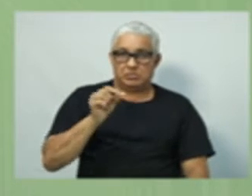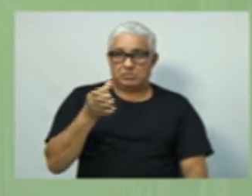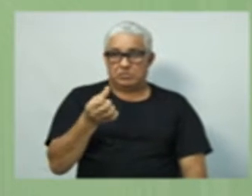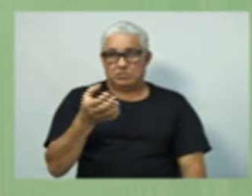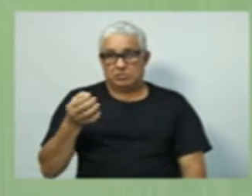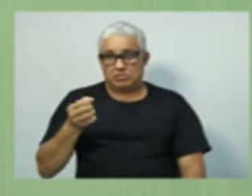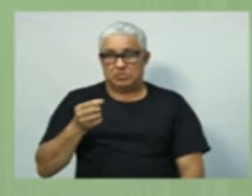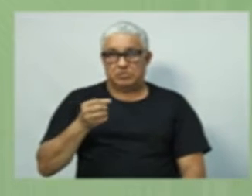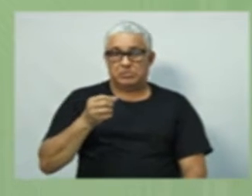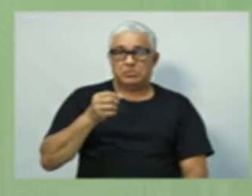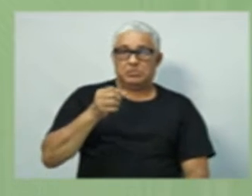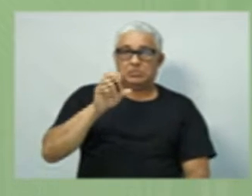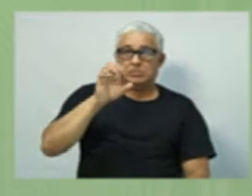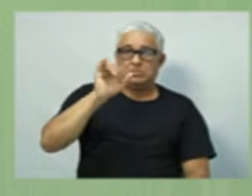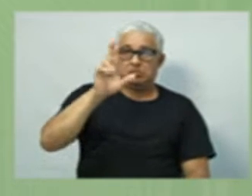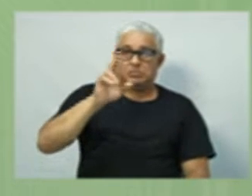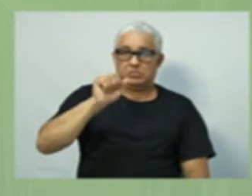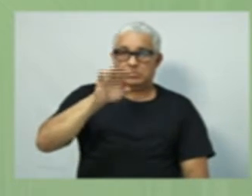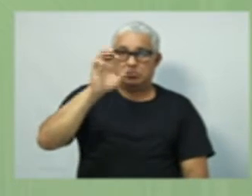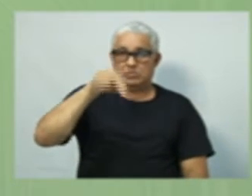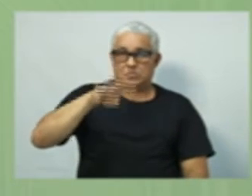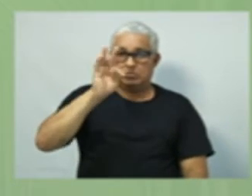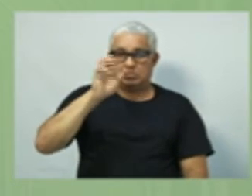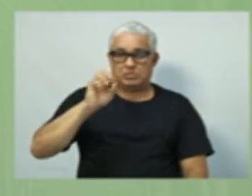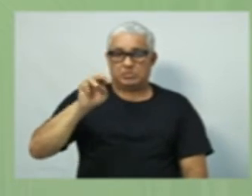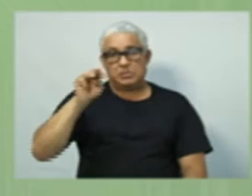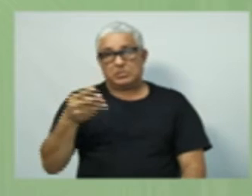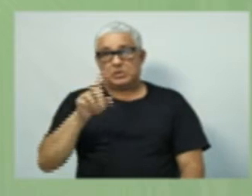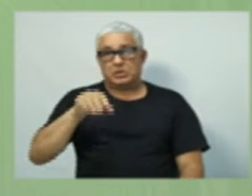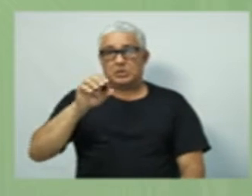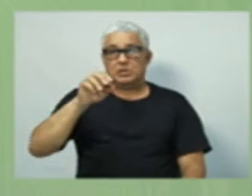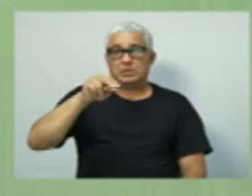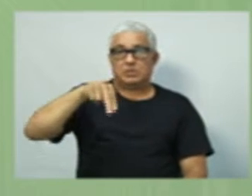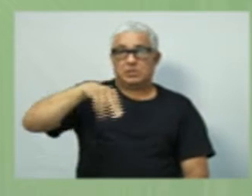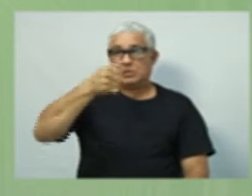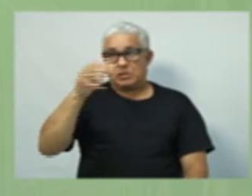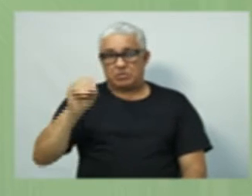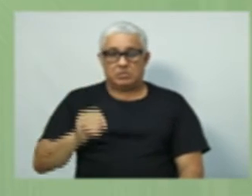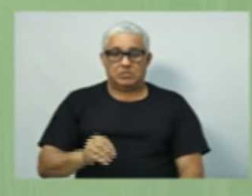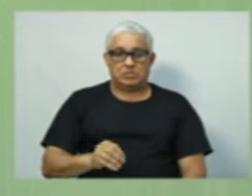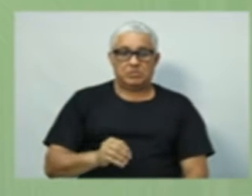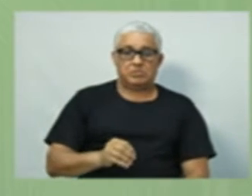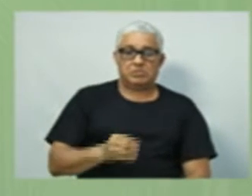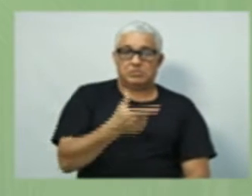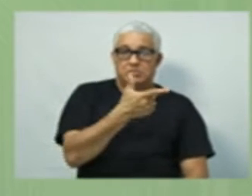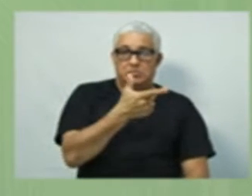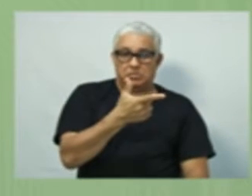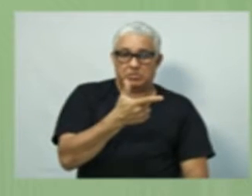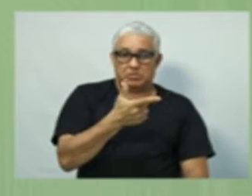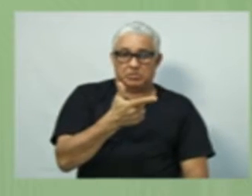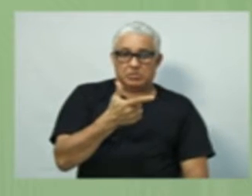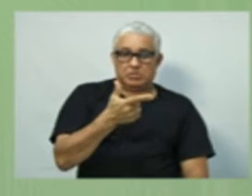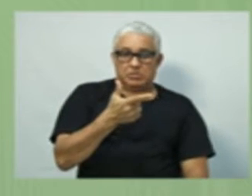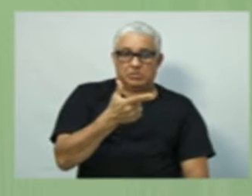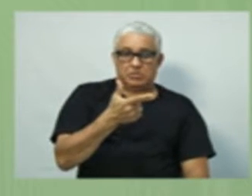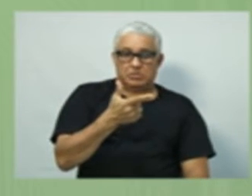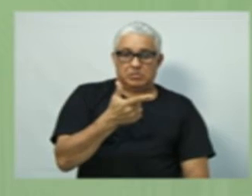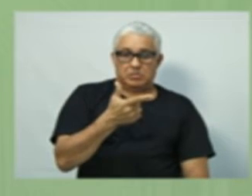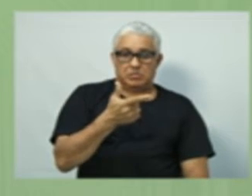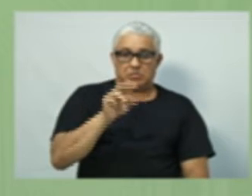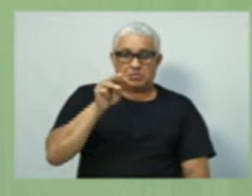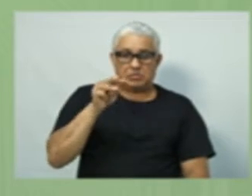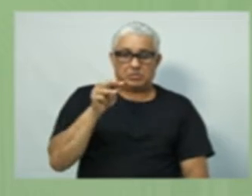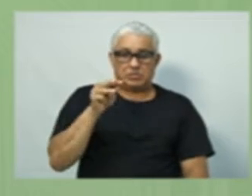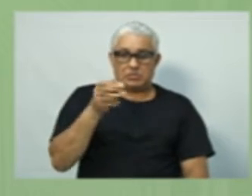mil representa o passivo não circulante ok e esse tac o patrimônio líquido que só no ataque essa